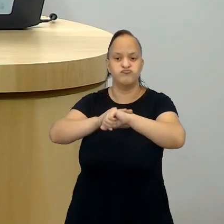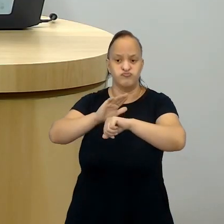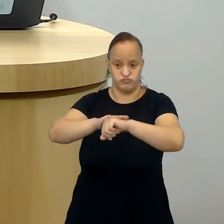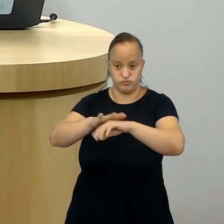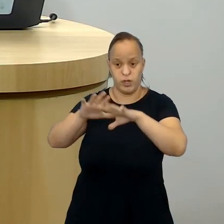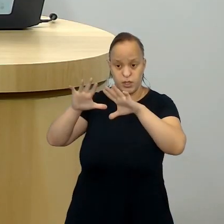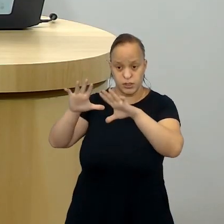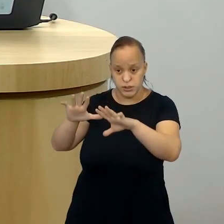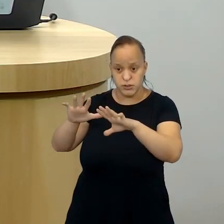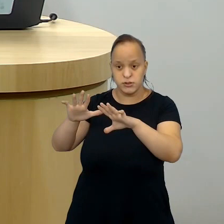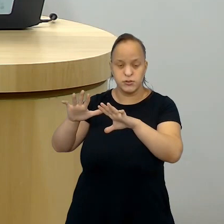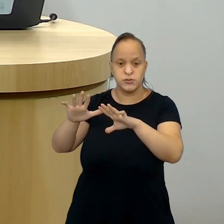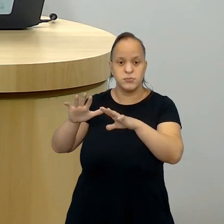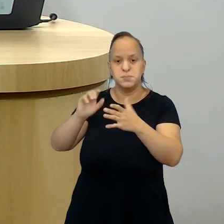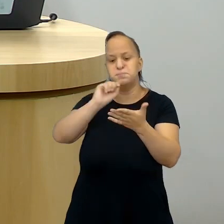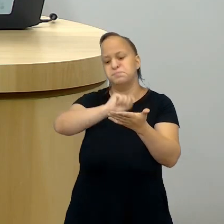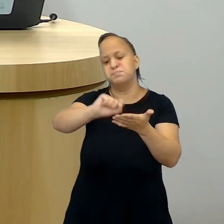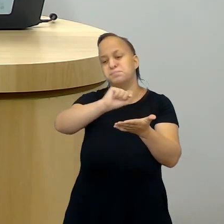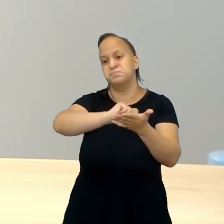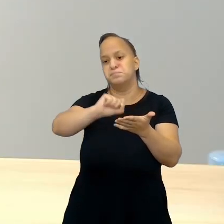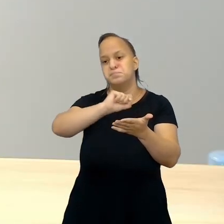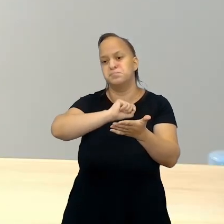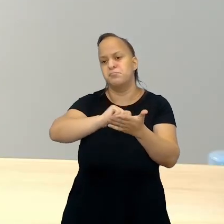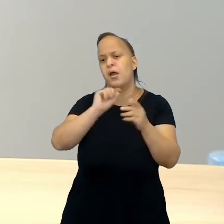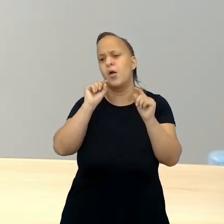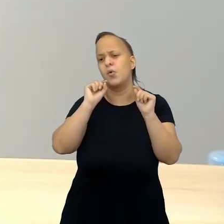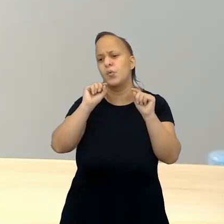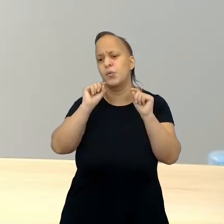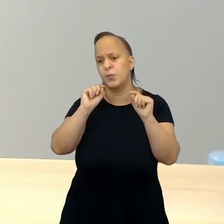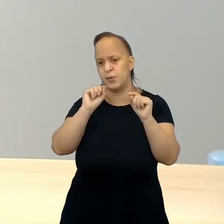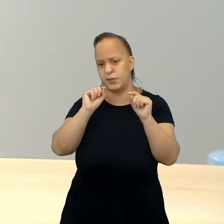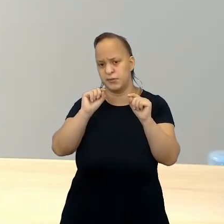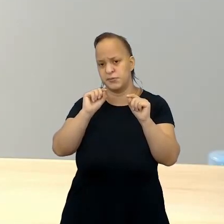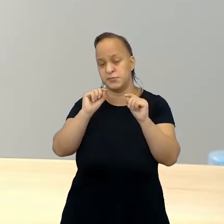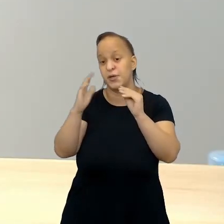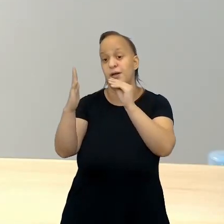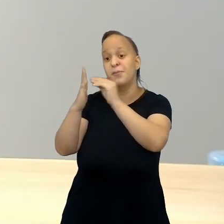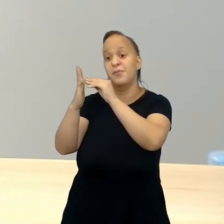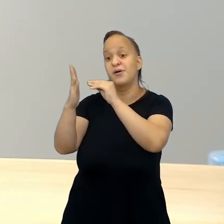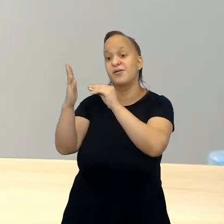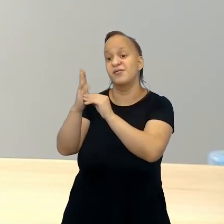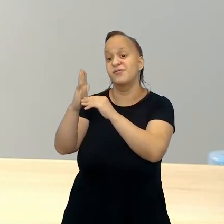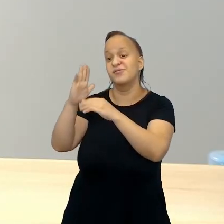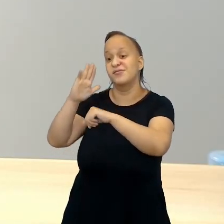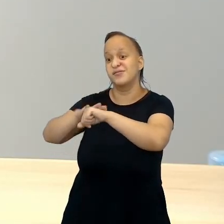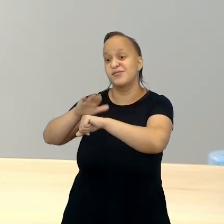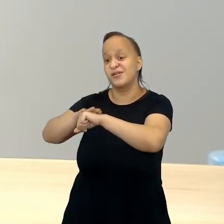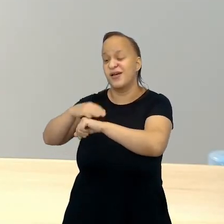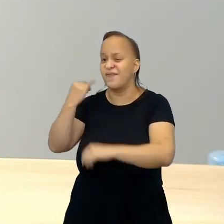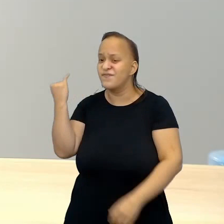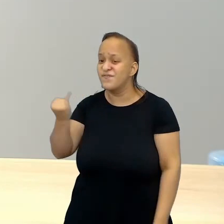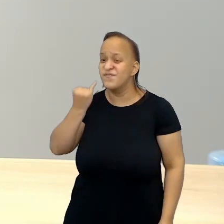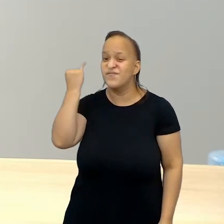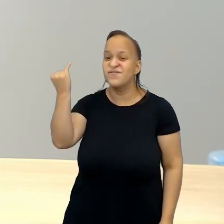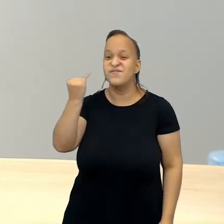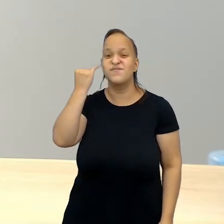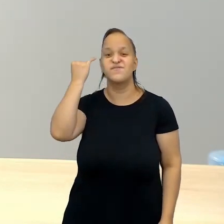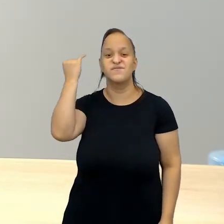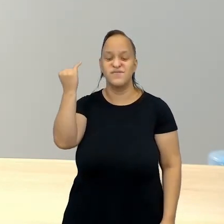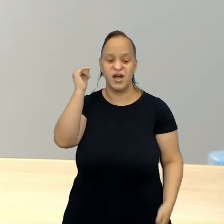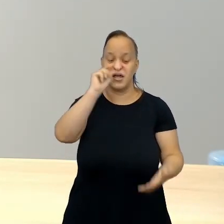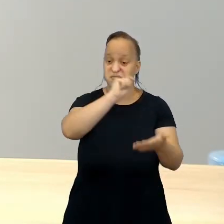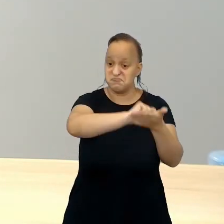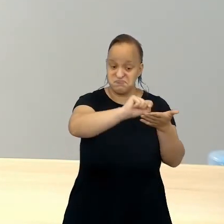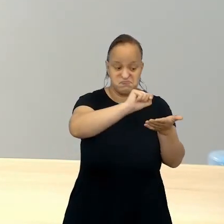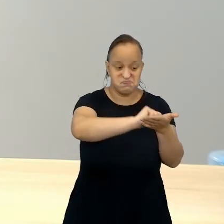bordo? Então vamos ver, se a metodologia ativa é muito importante, e o diário de bordo é sim uma